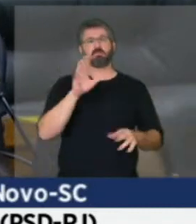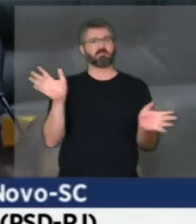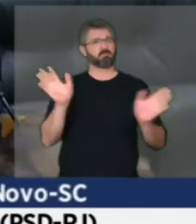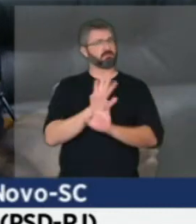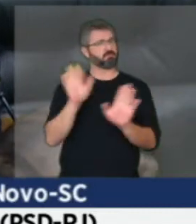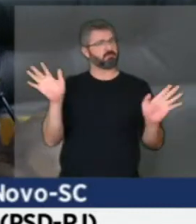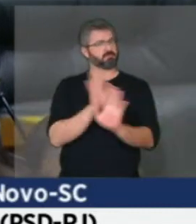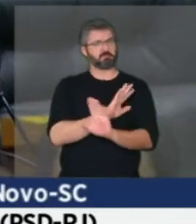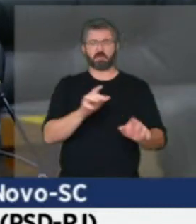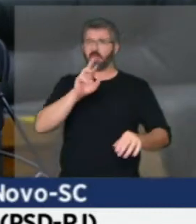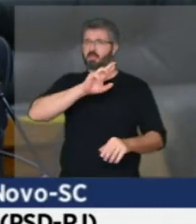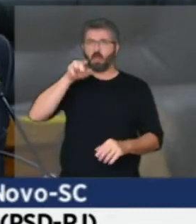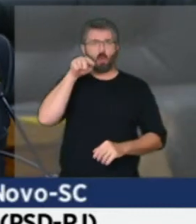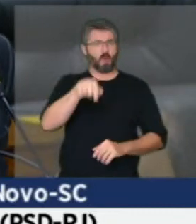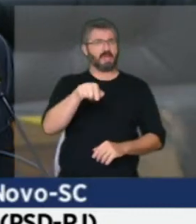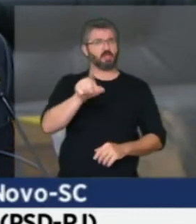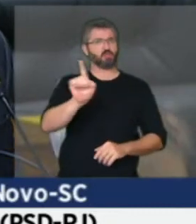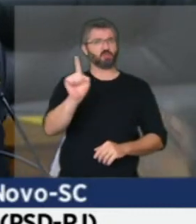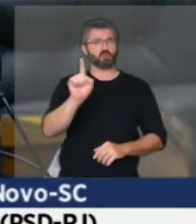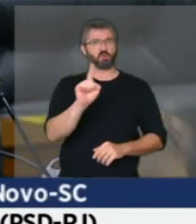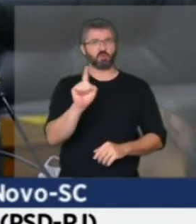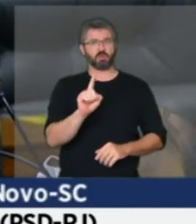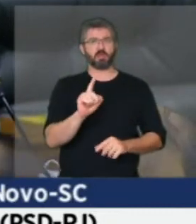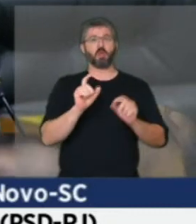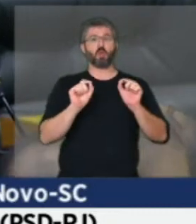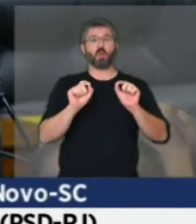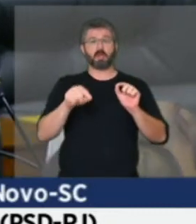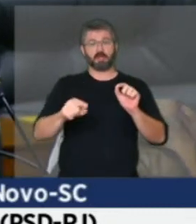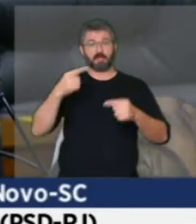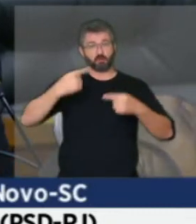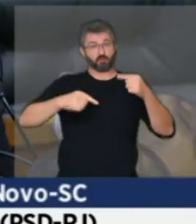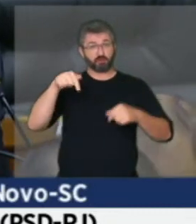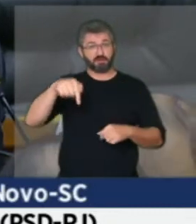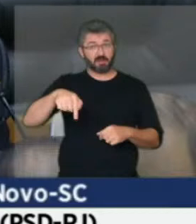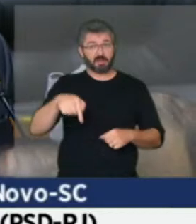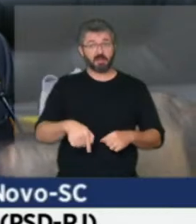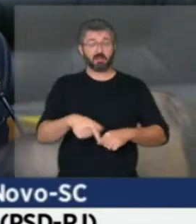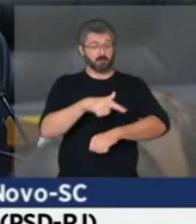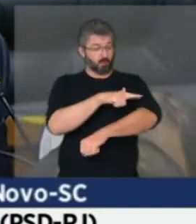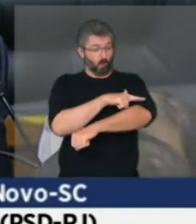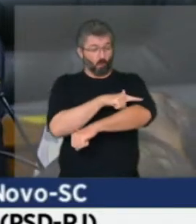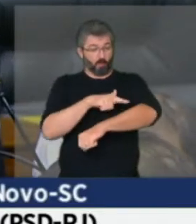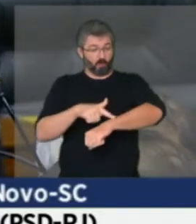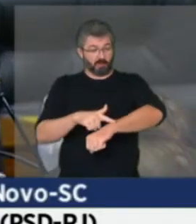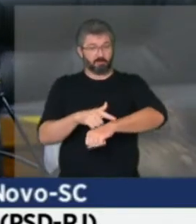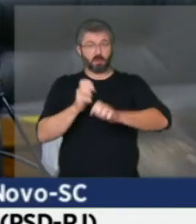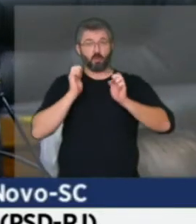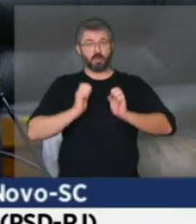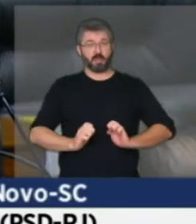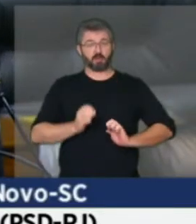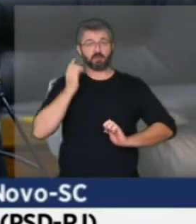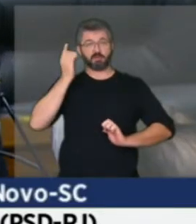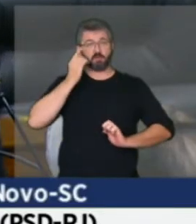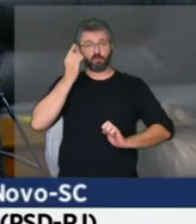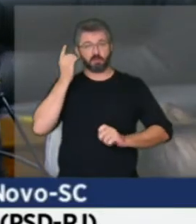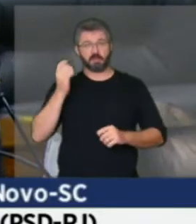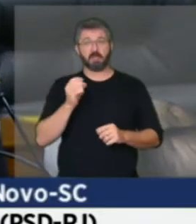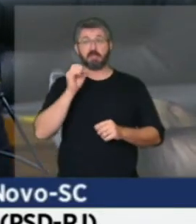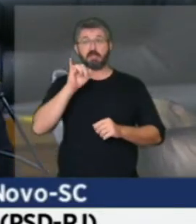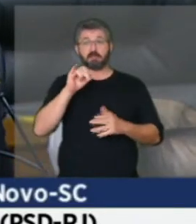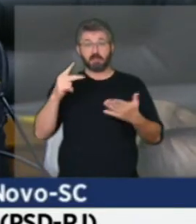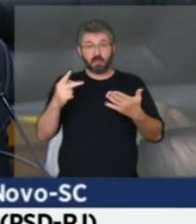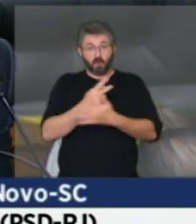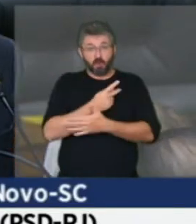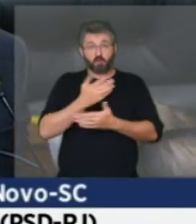sendo julgado aqui. O que está sendo julgado é decoro parlamentar. Se os fatos e